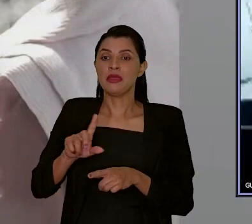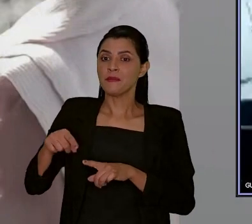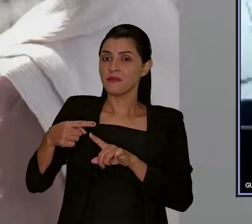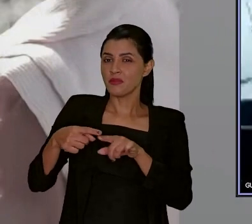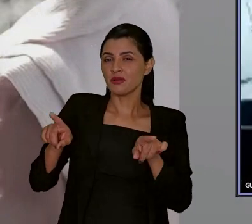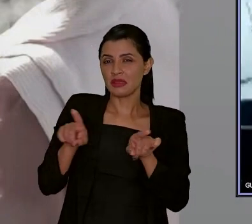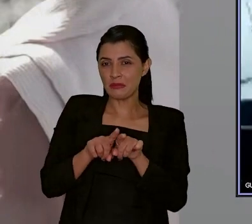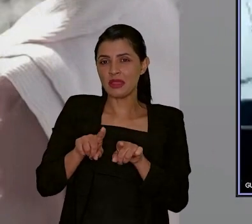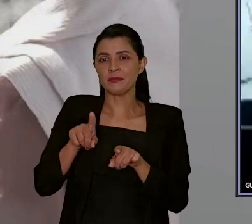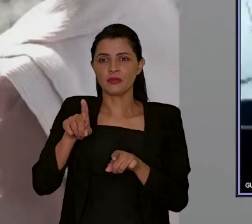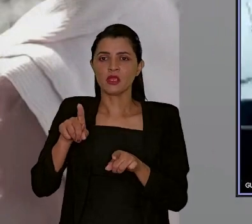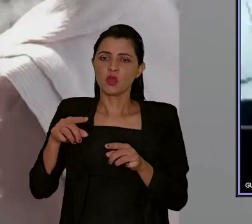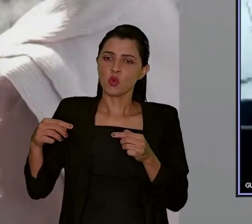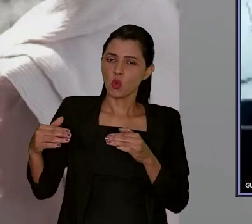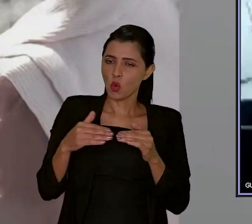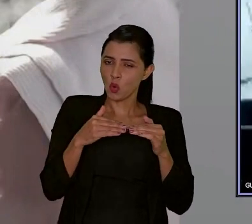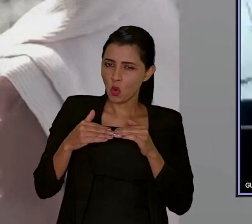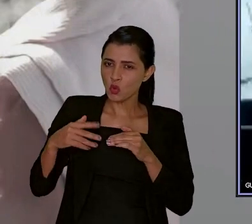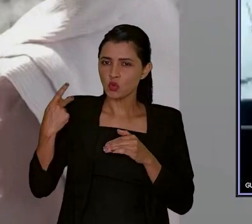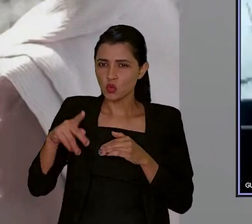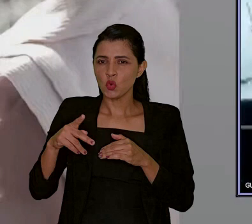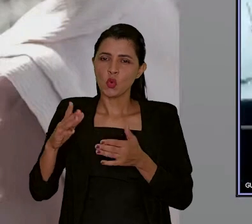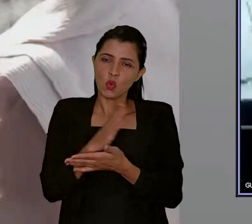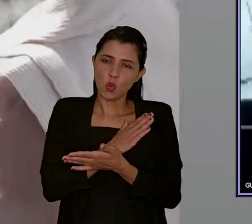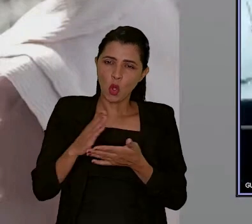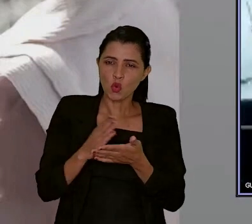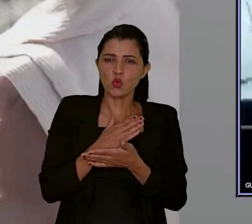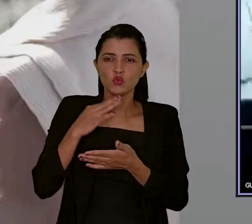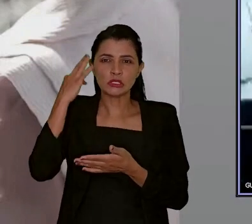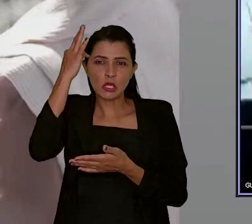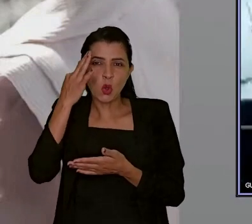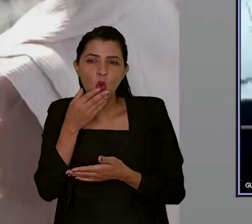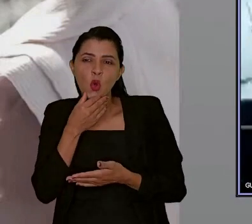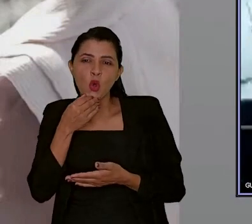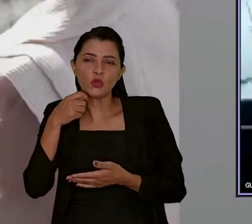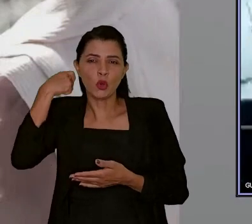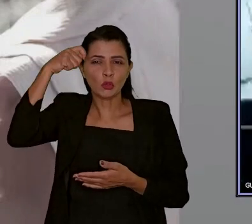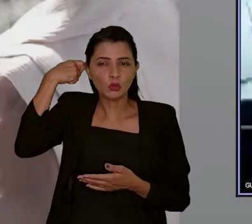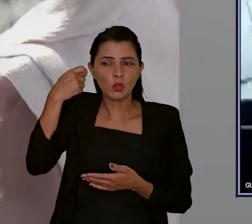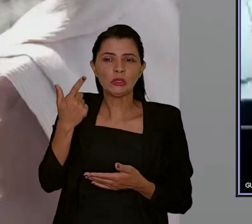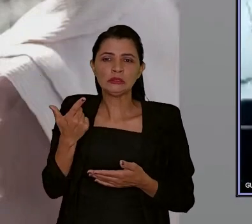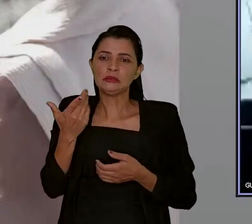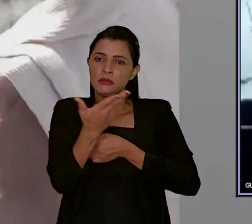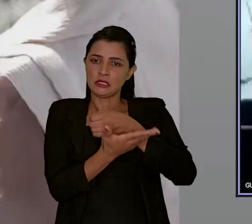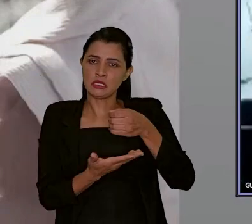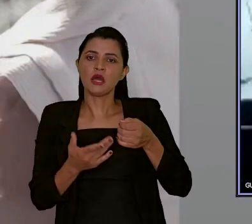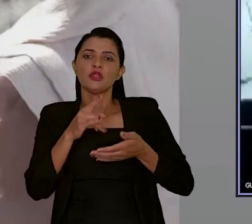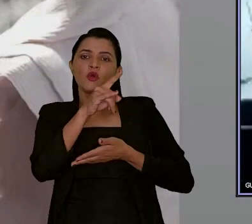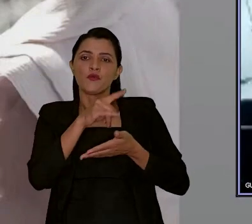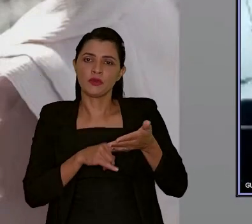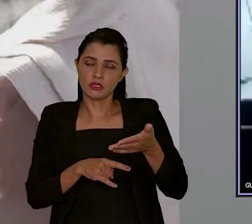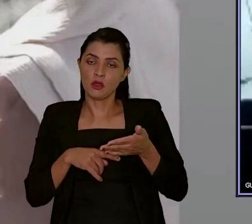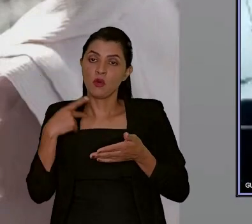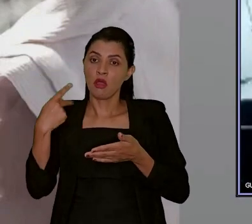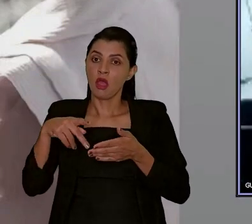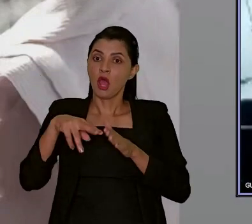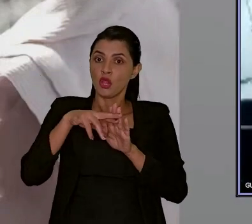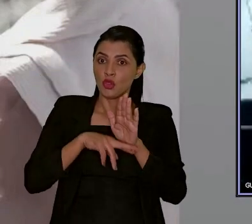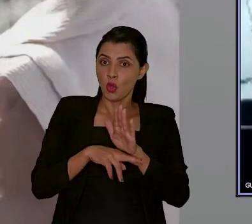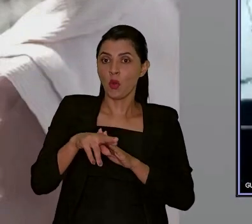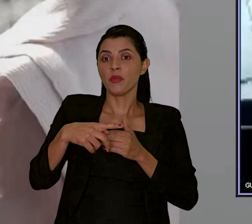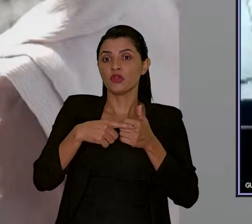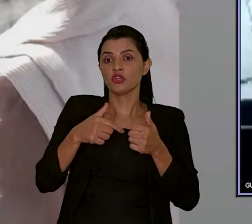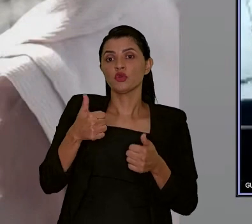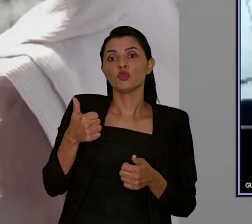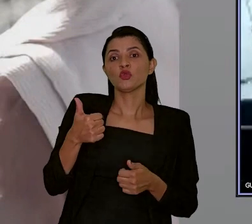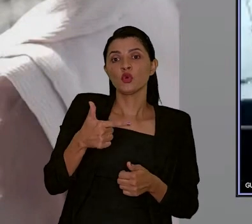teóricos, de acordo com alguns doutrinadores, até à luz da Convenção, as próprias normas dos artigos 12, 13 e 20